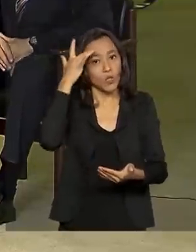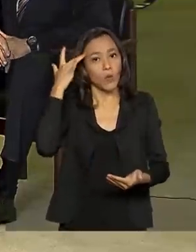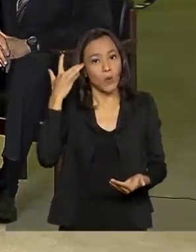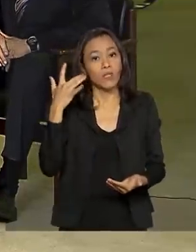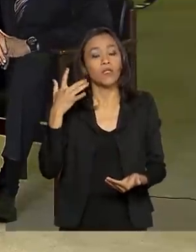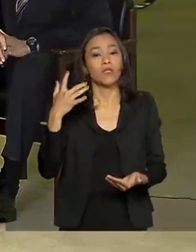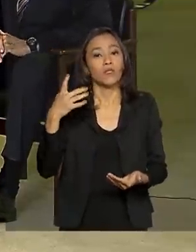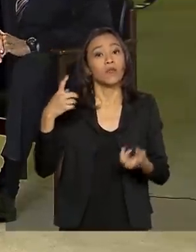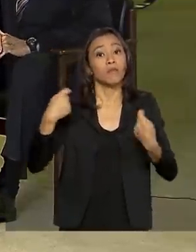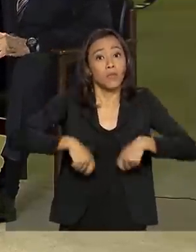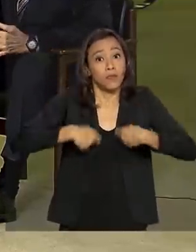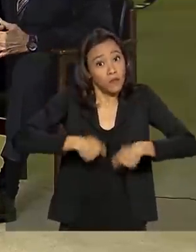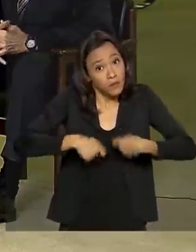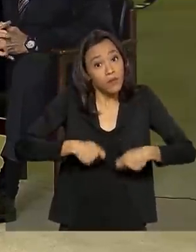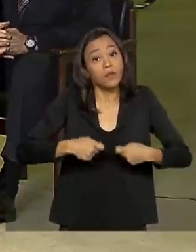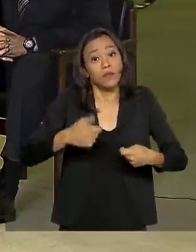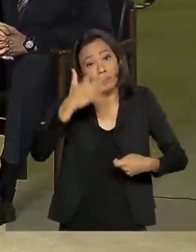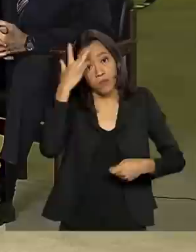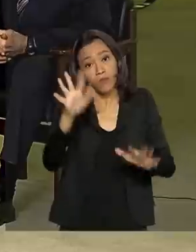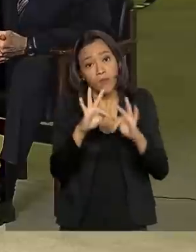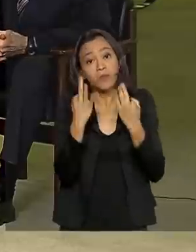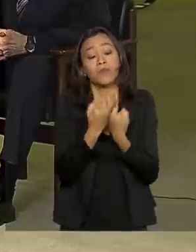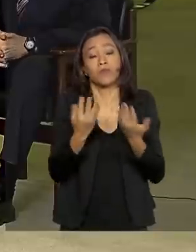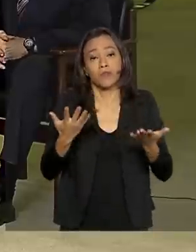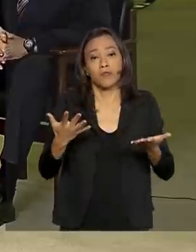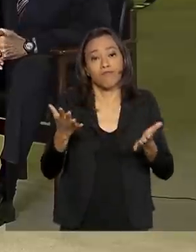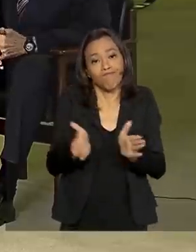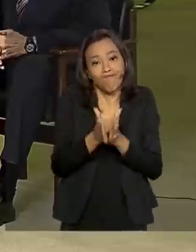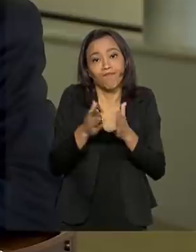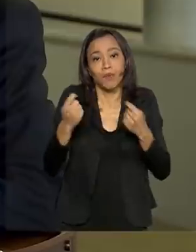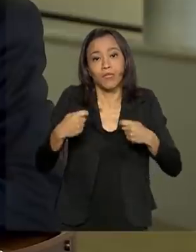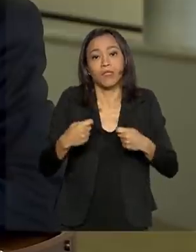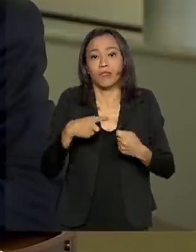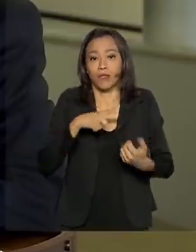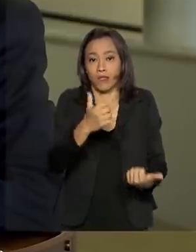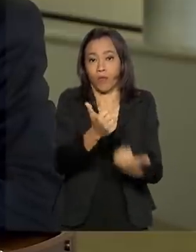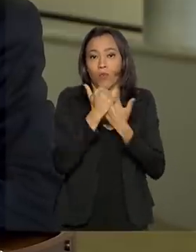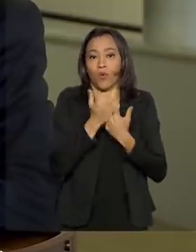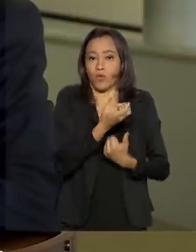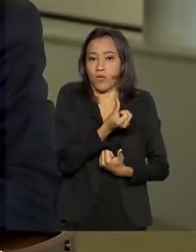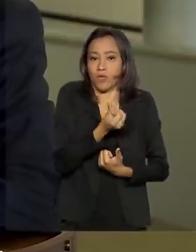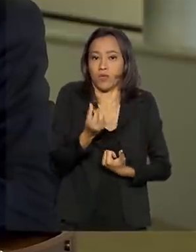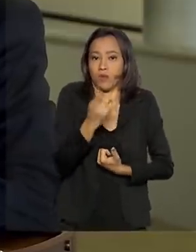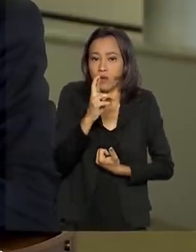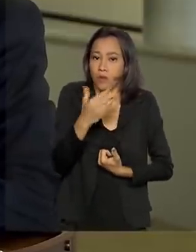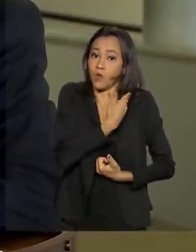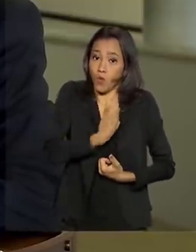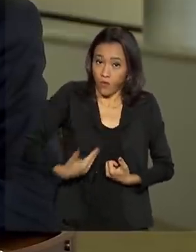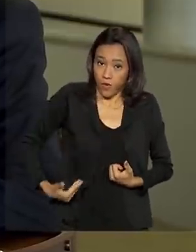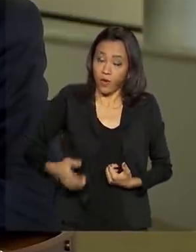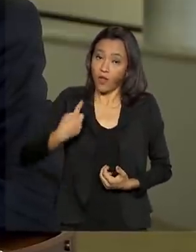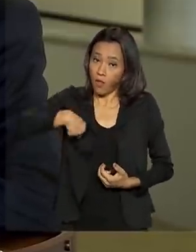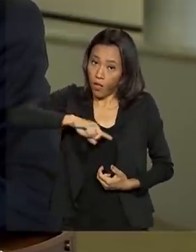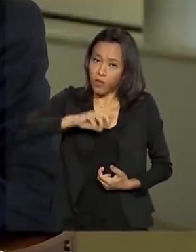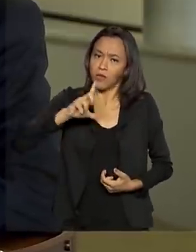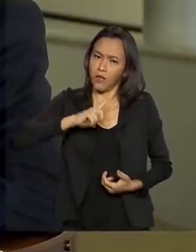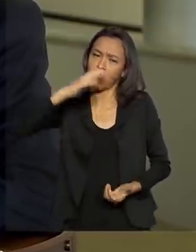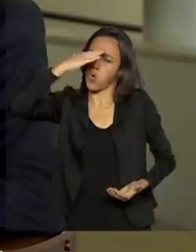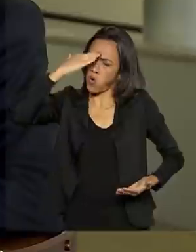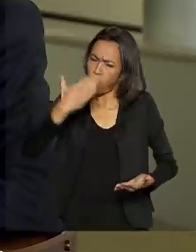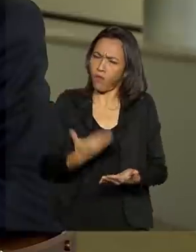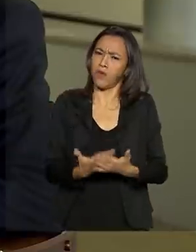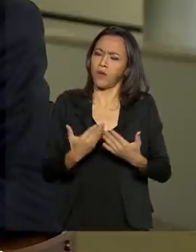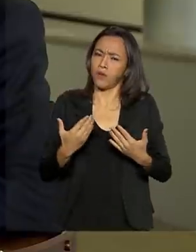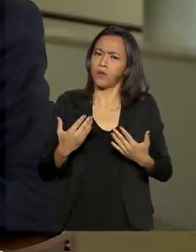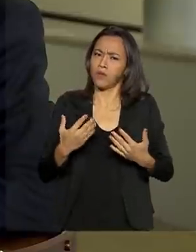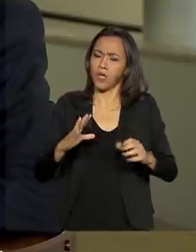têm necessidade realmente de receber esse auxílio governamental. Então, nós temos confiança, uma confiança muito grande na